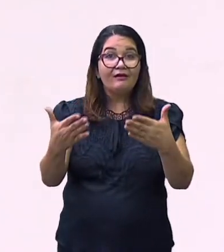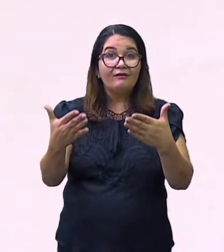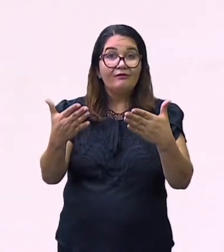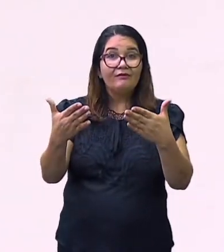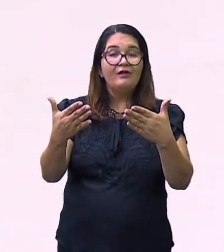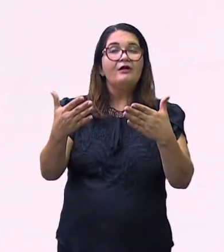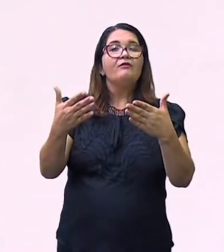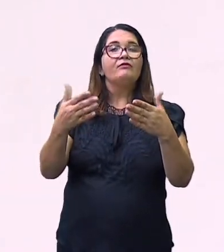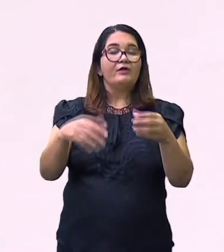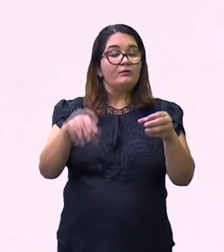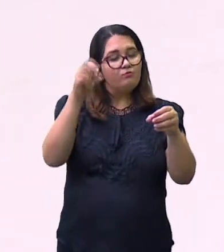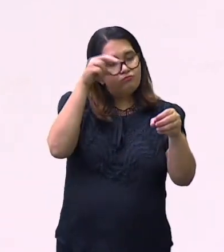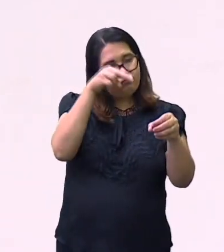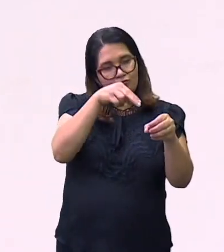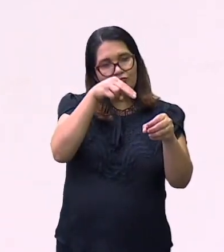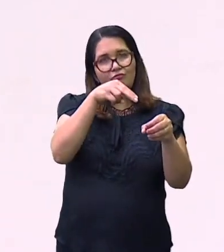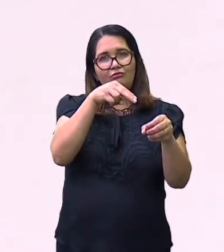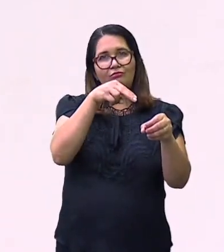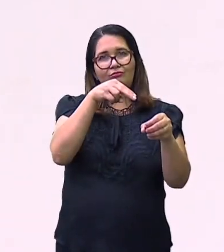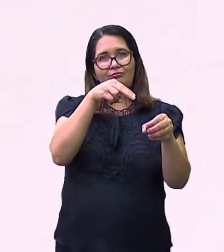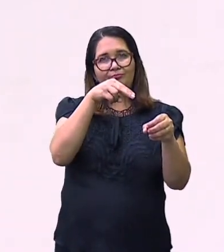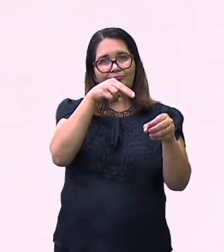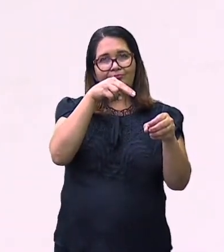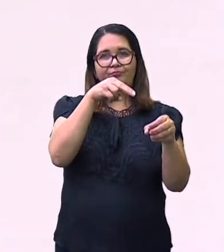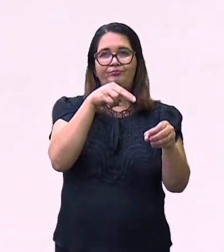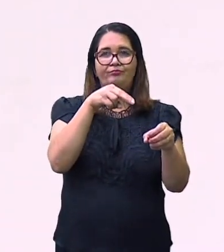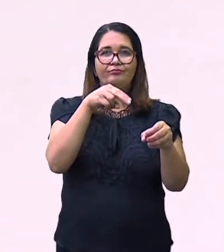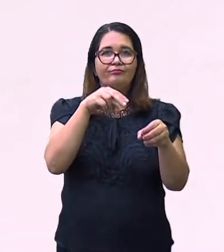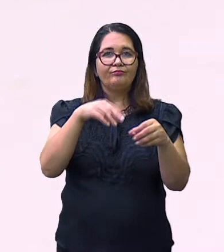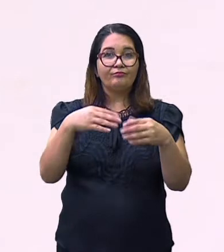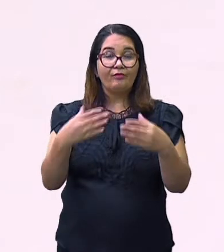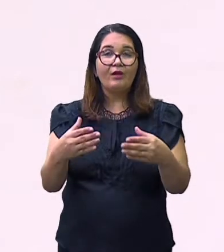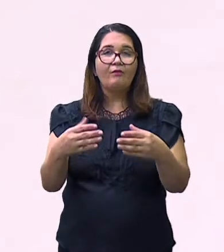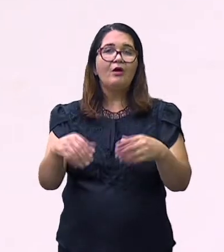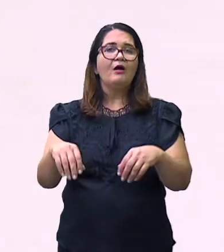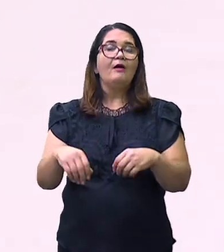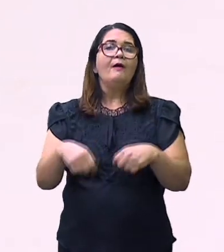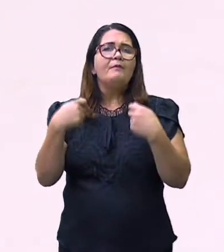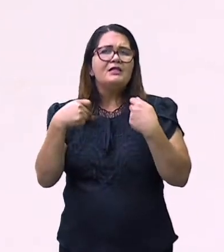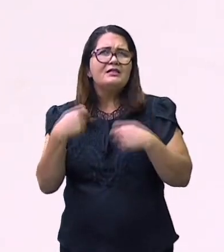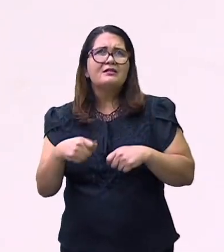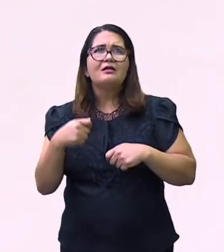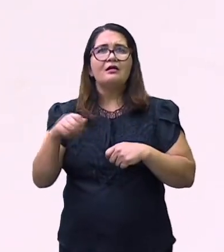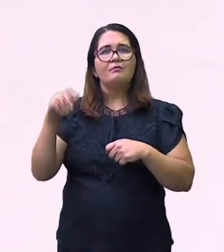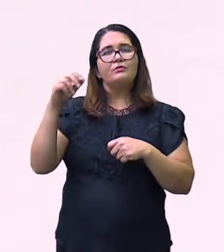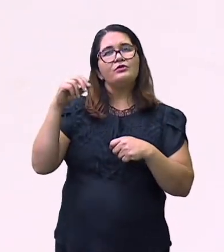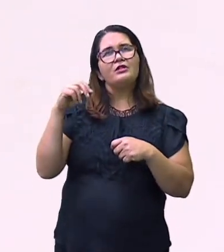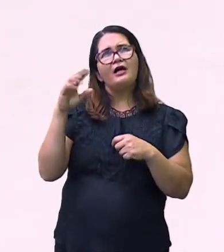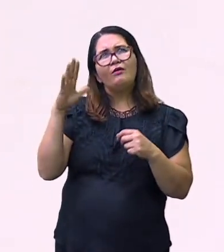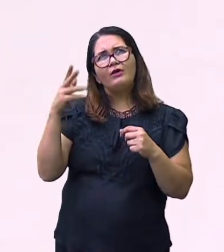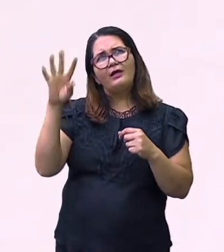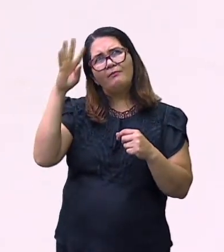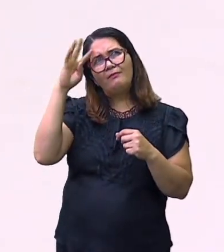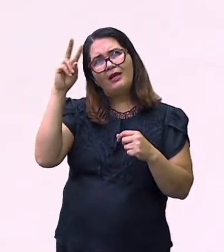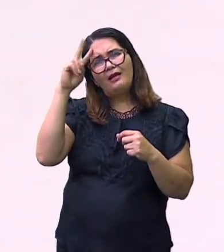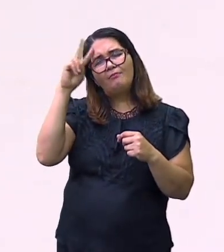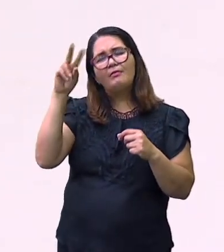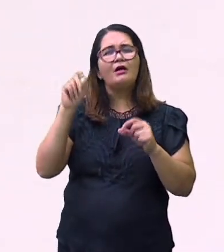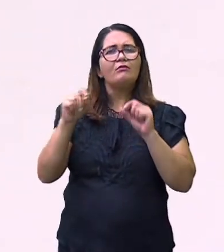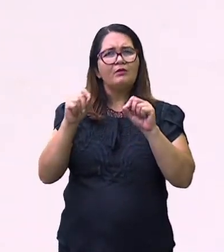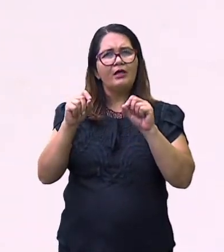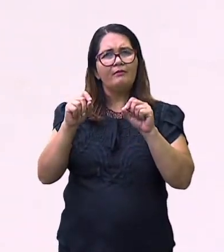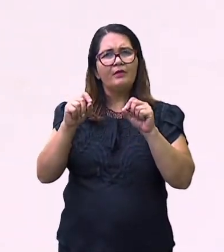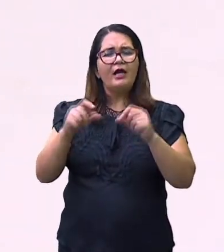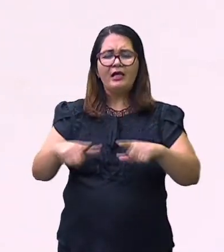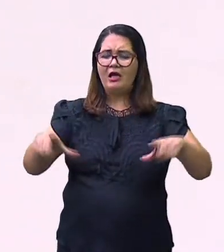centro. Olha bem. Gente, tem que lembrar que vocês estão fazendo uma maquete. Não tem que